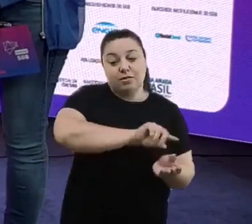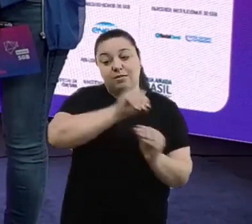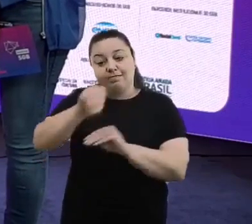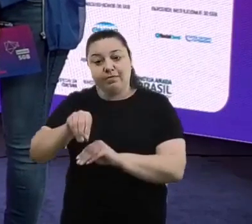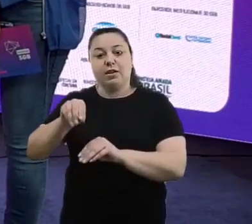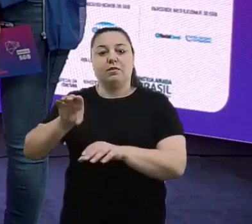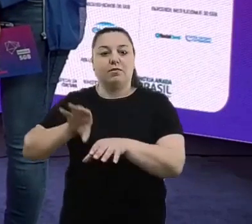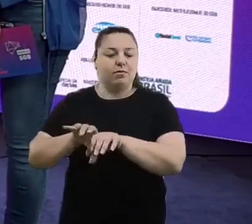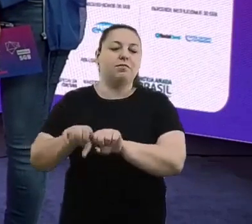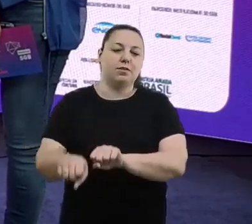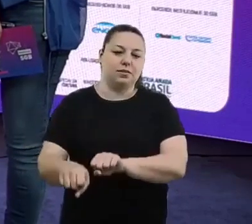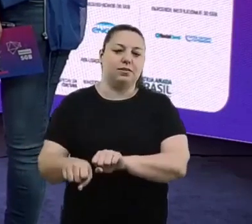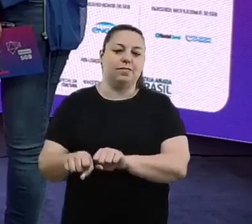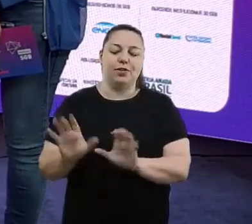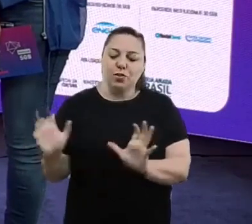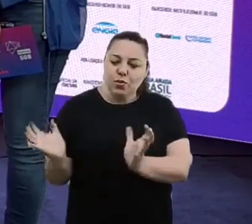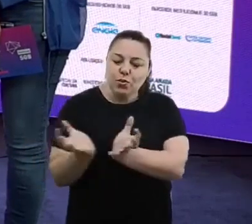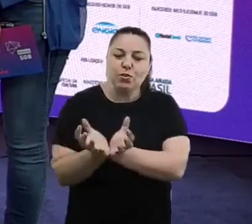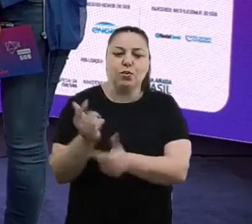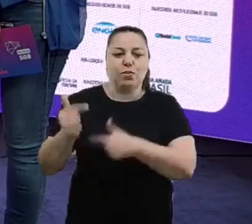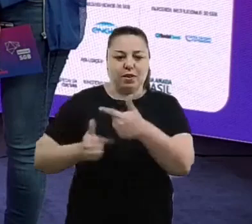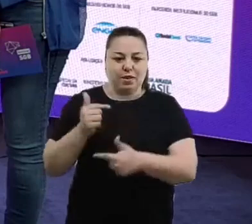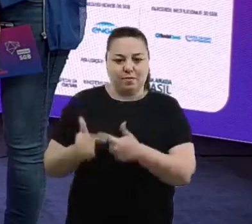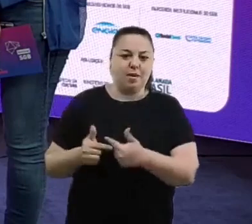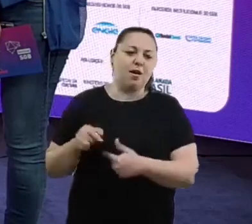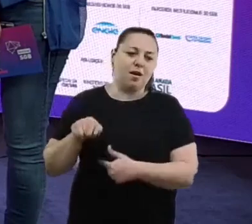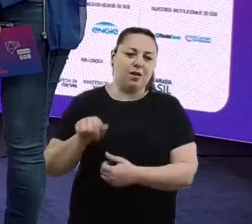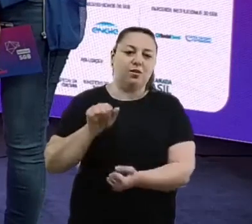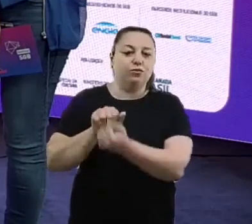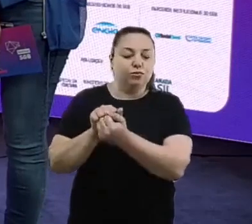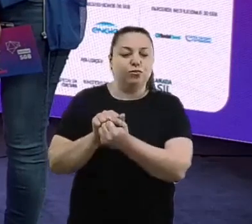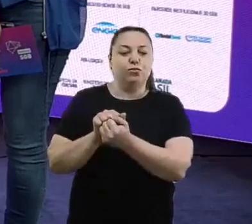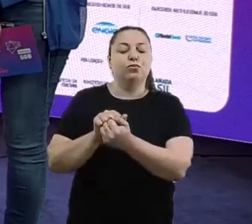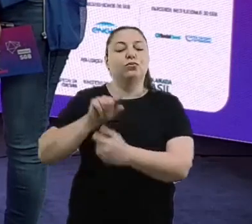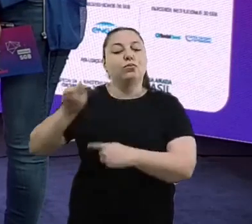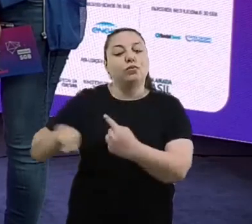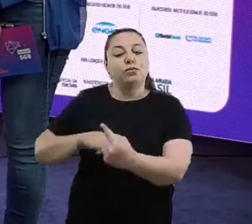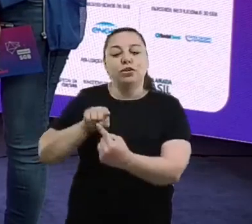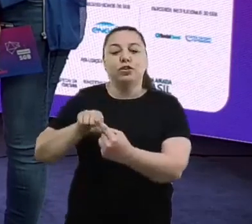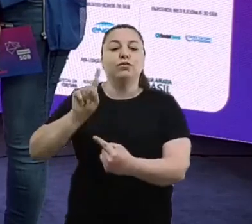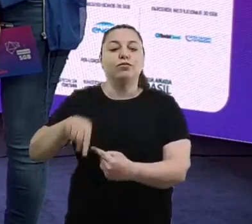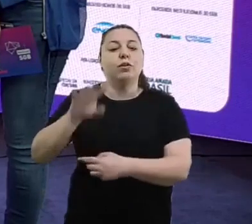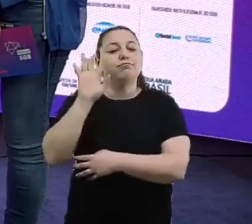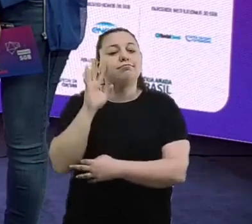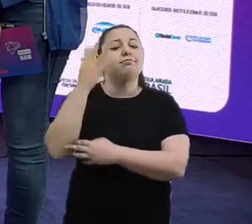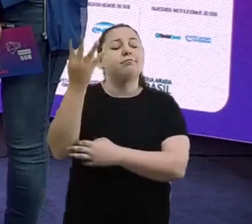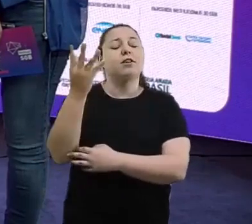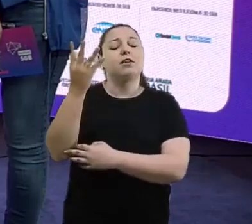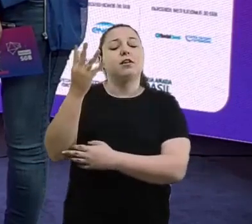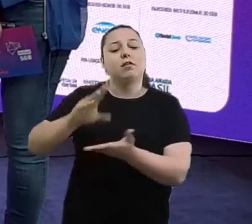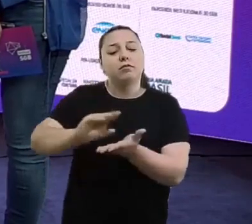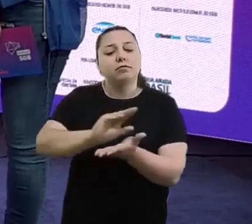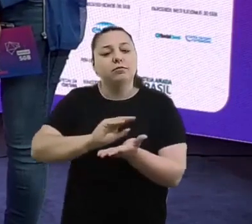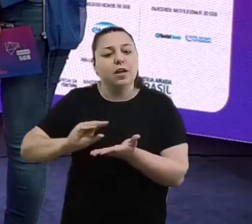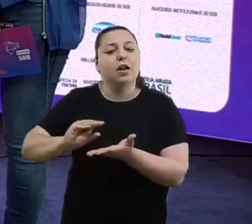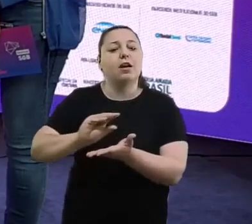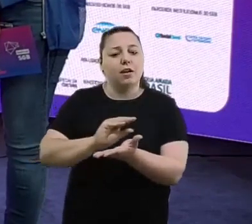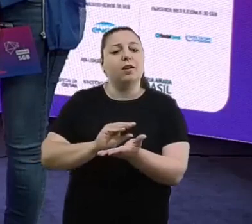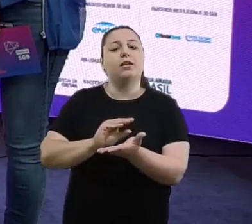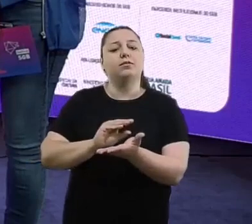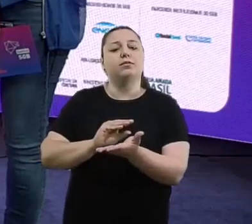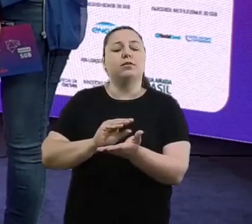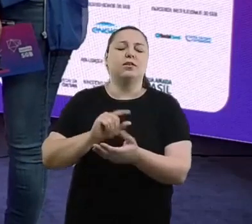gente desse percurso, pessoal, o objetivo é desenvolver uma solução de dados nesse curto período de tempo que a gente tem aí,